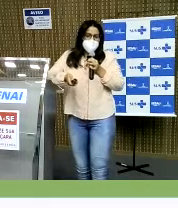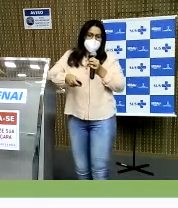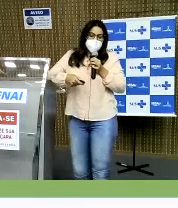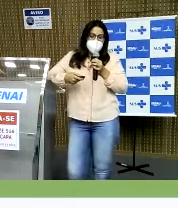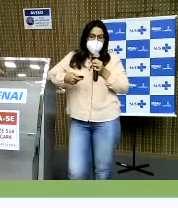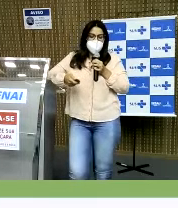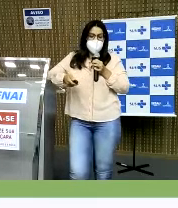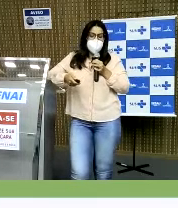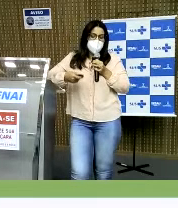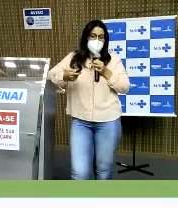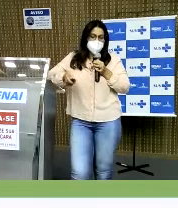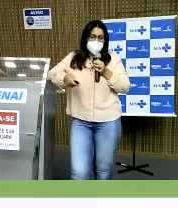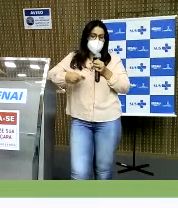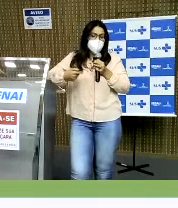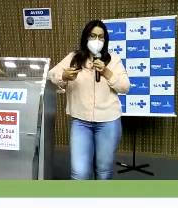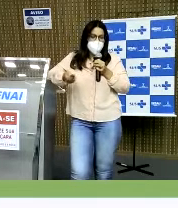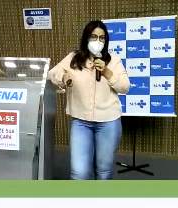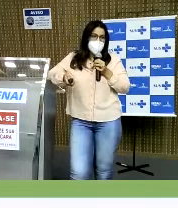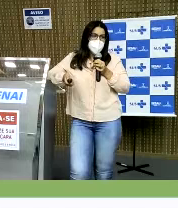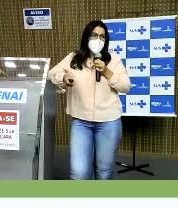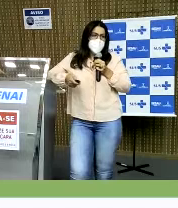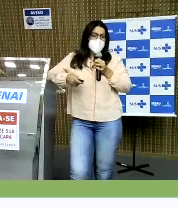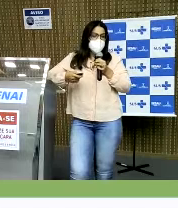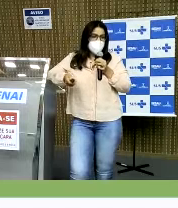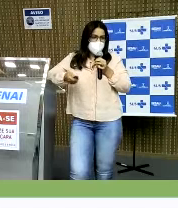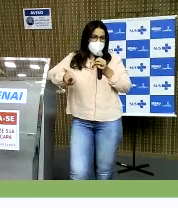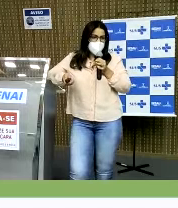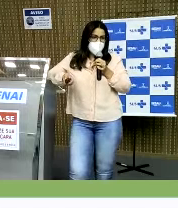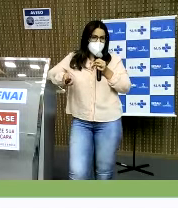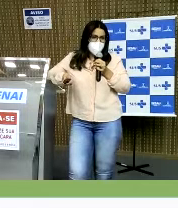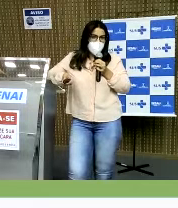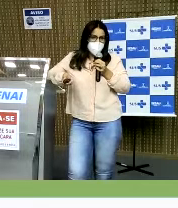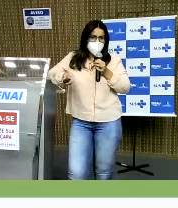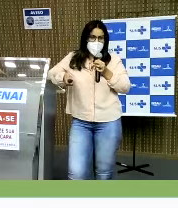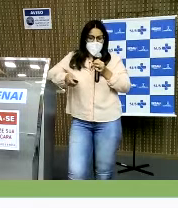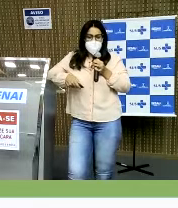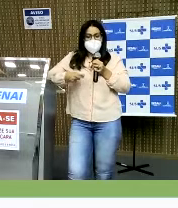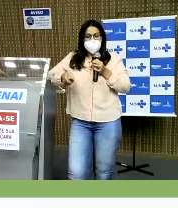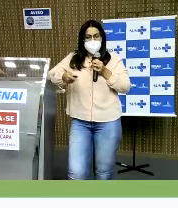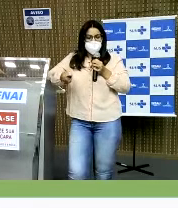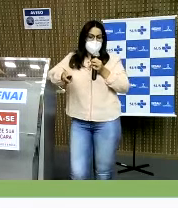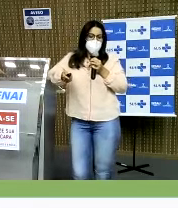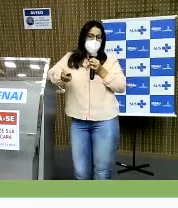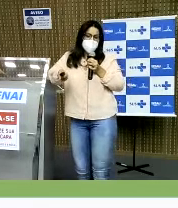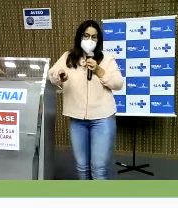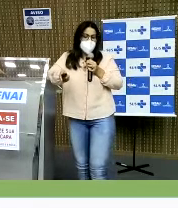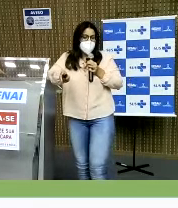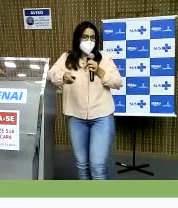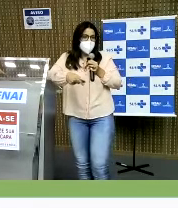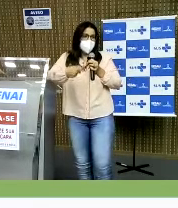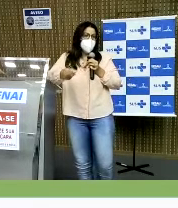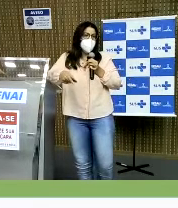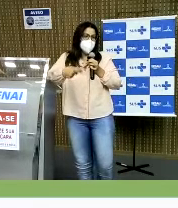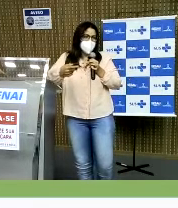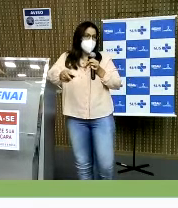da criança, lembrar que ano passado, por conta da pandemia, a demanda programada ficou um pouco interrompida. Então, essas crianças que vieram por faixa